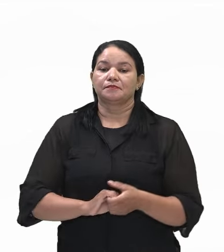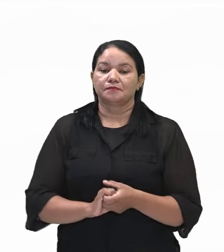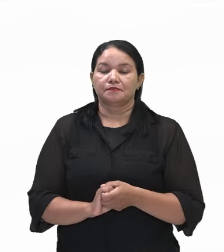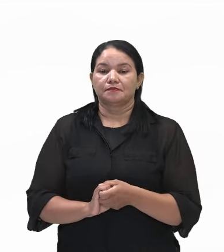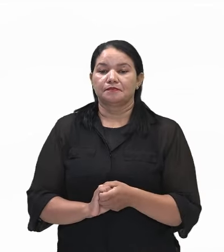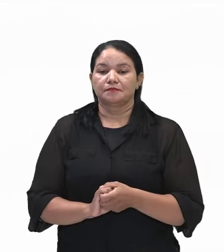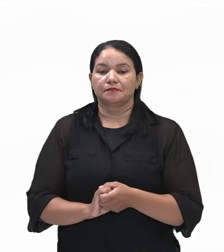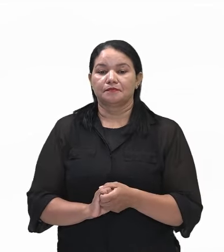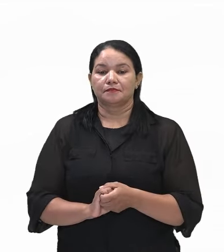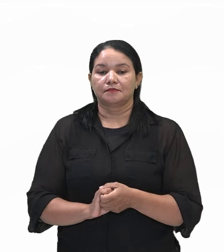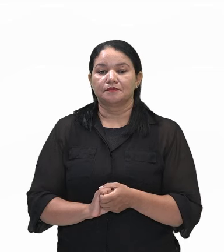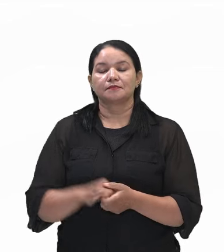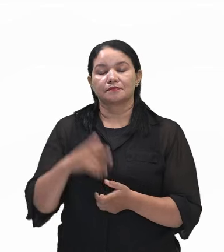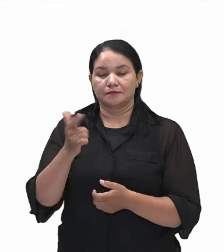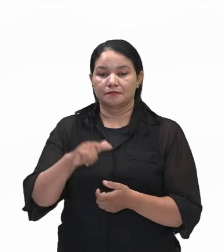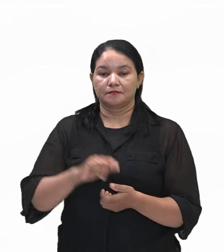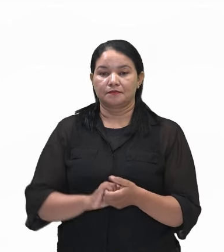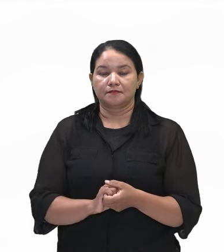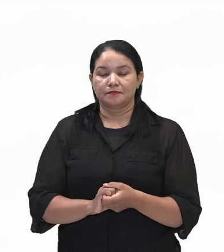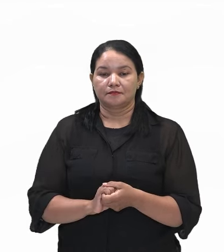Strength, força.